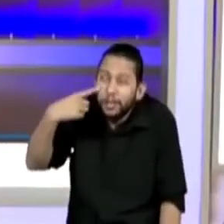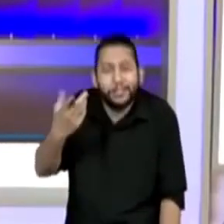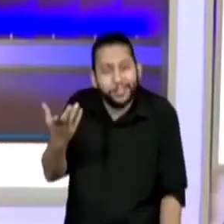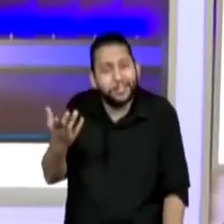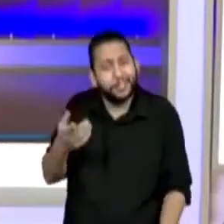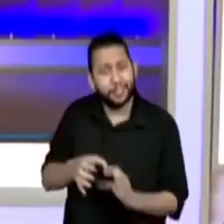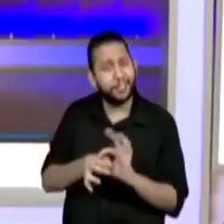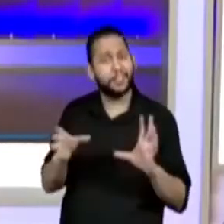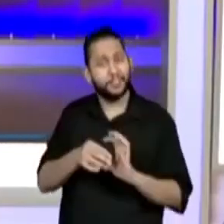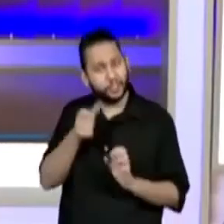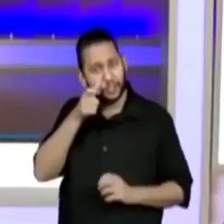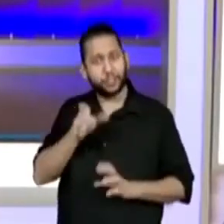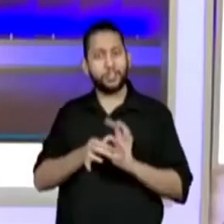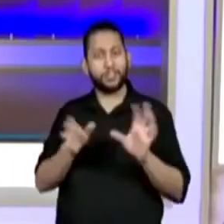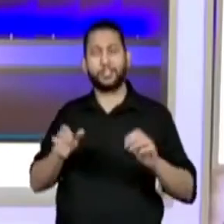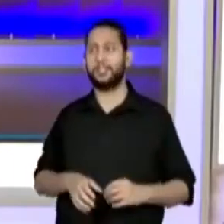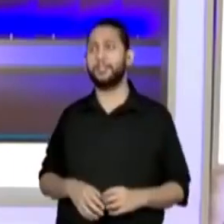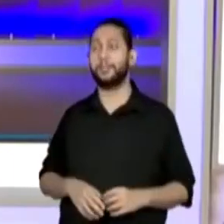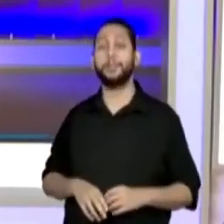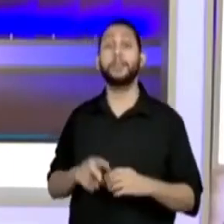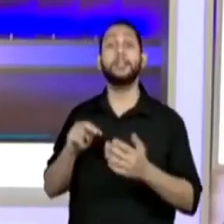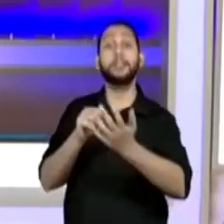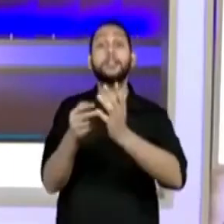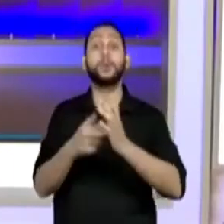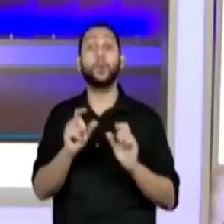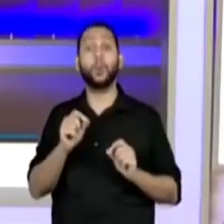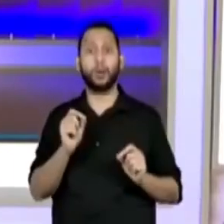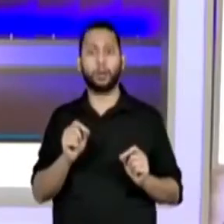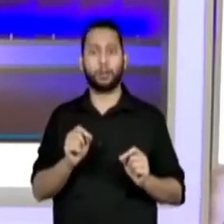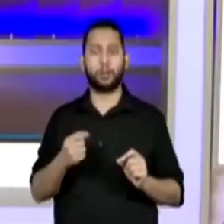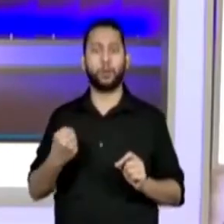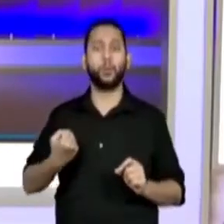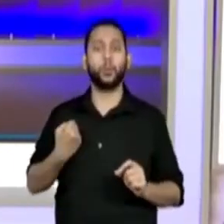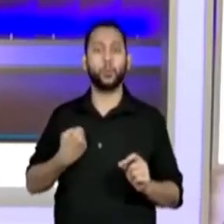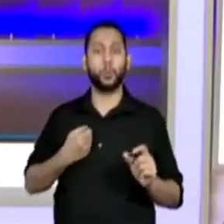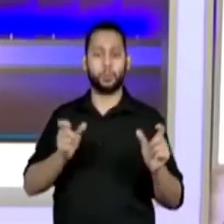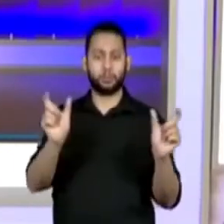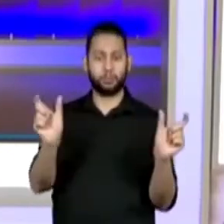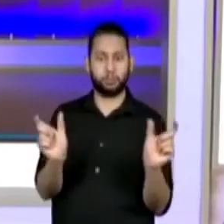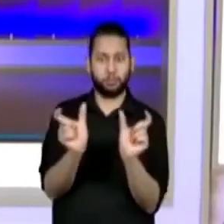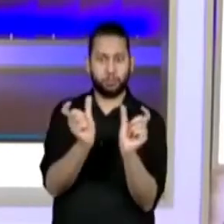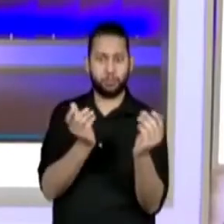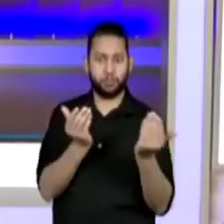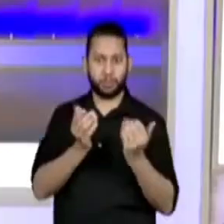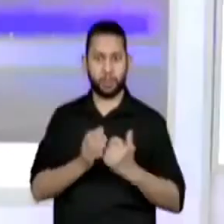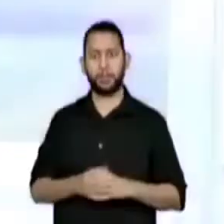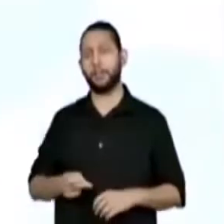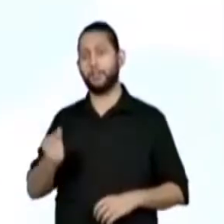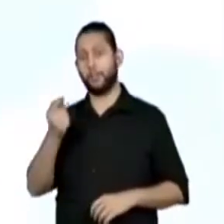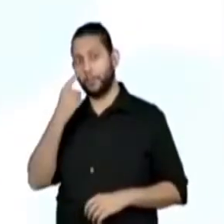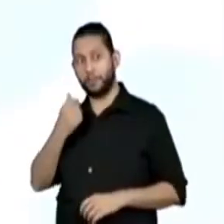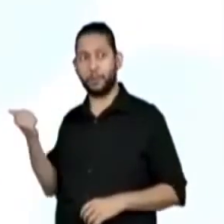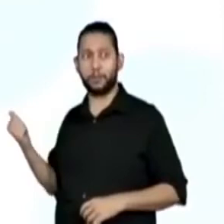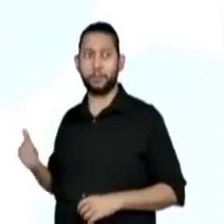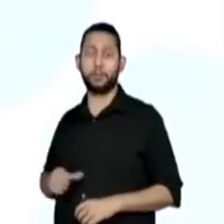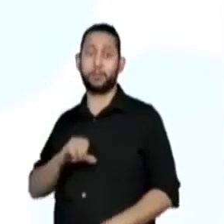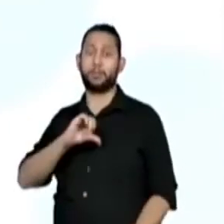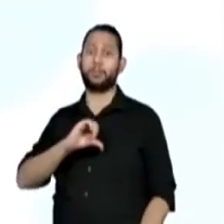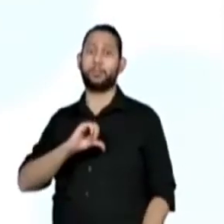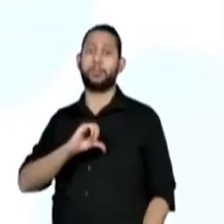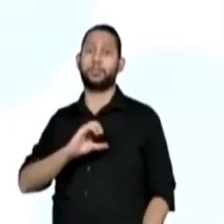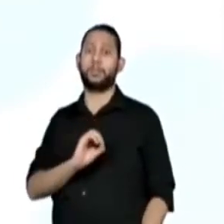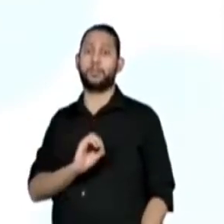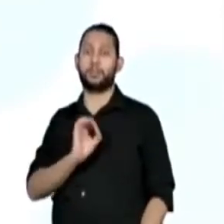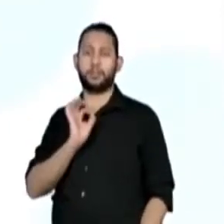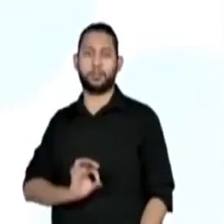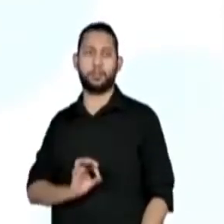benedet entenderam aproximação arredonda o valor quanto que eu falei aqui vou mudar a tela 90